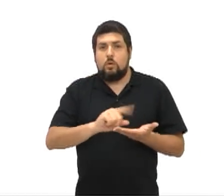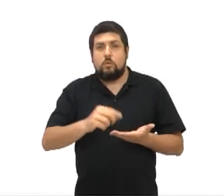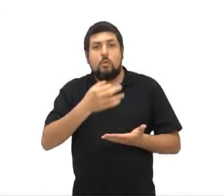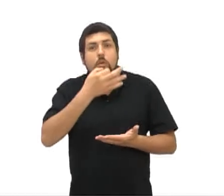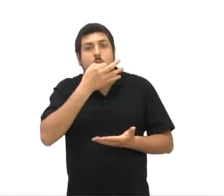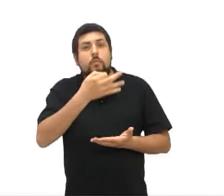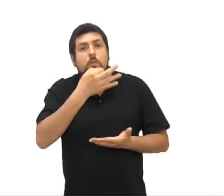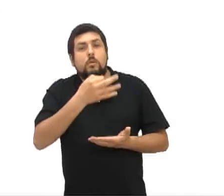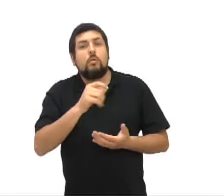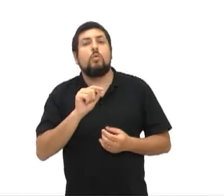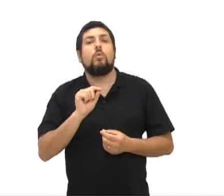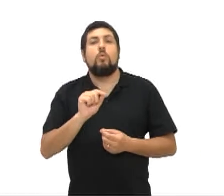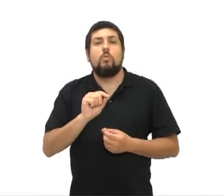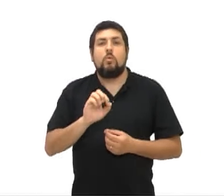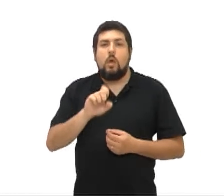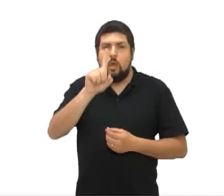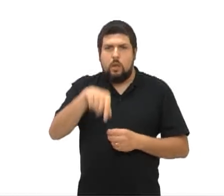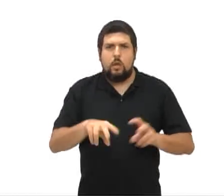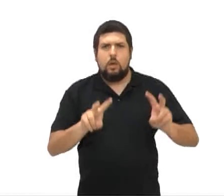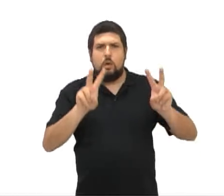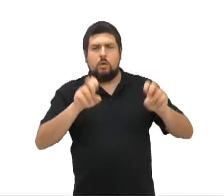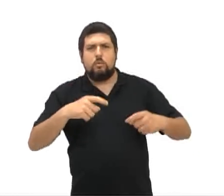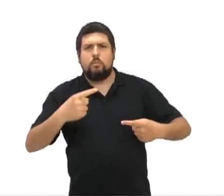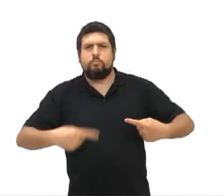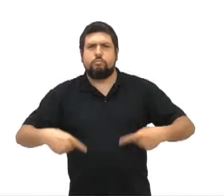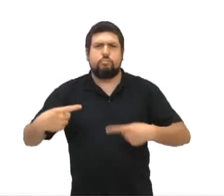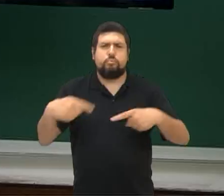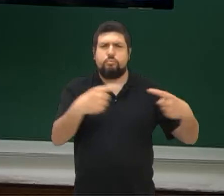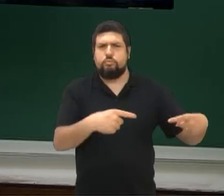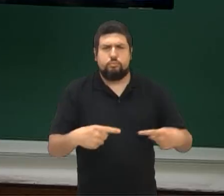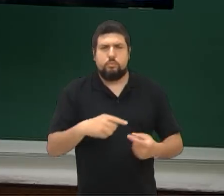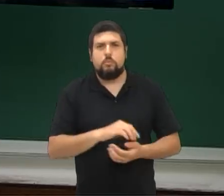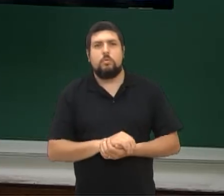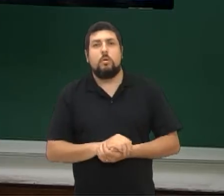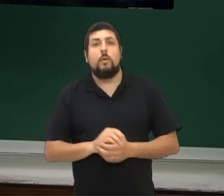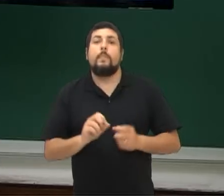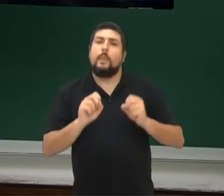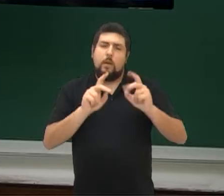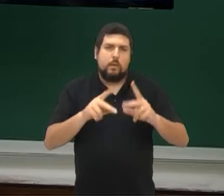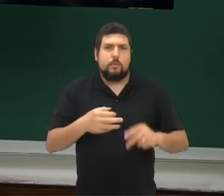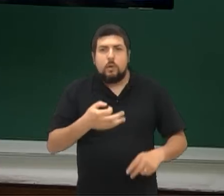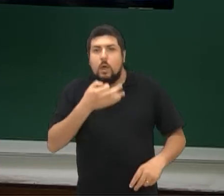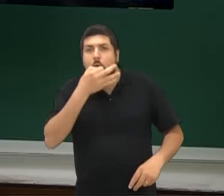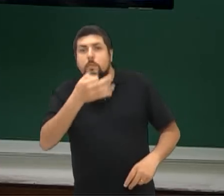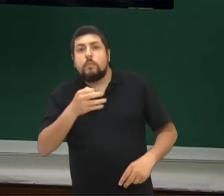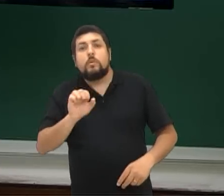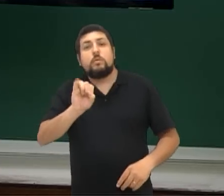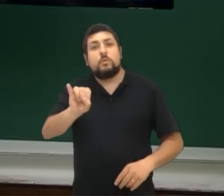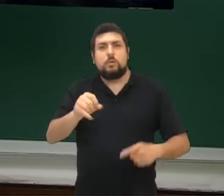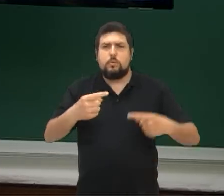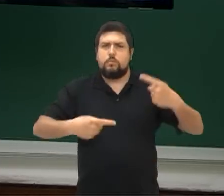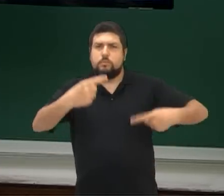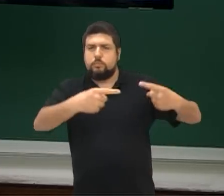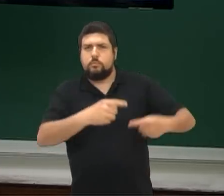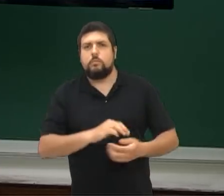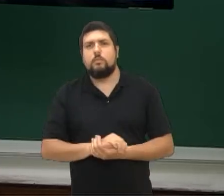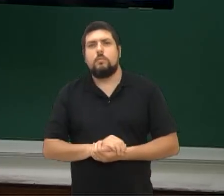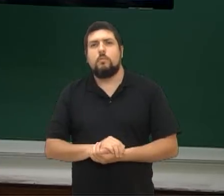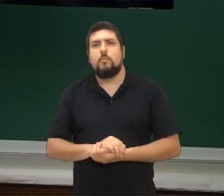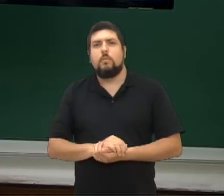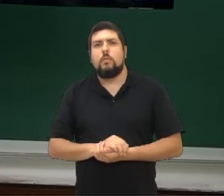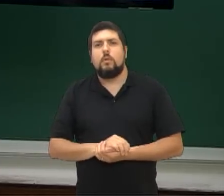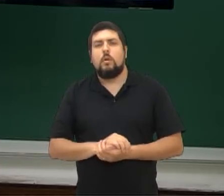geralmente giram em torno de questões polêmicas. É lógico que você só vai dar opinião de alguma coisa que seja polêmico. Assuntos cujas